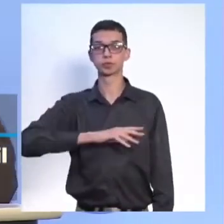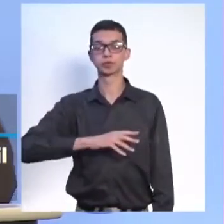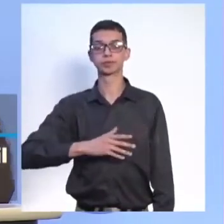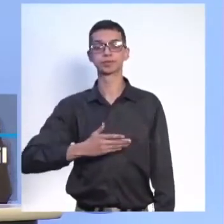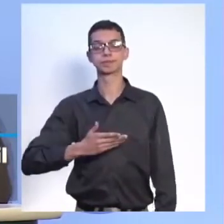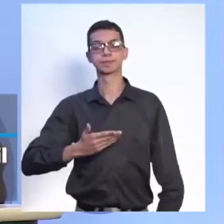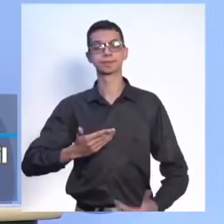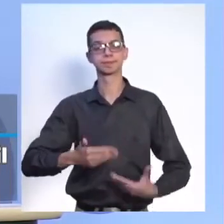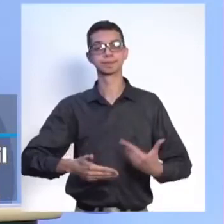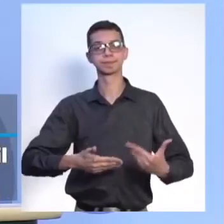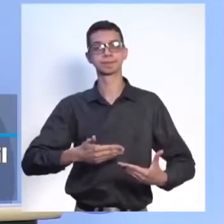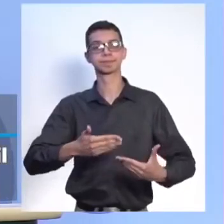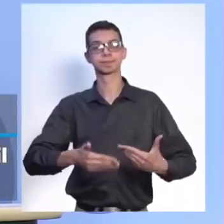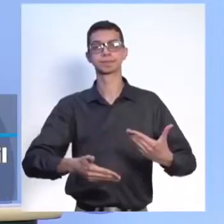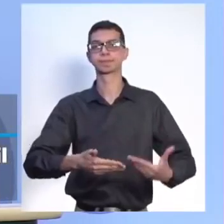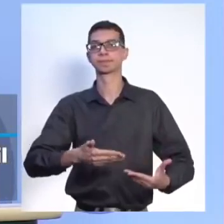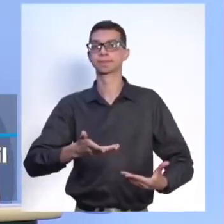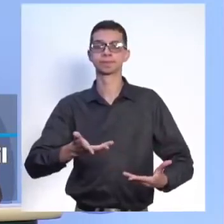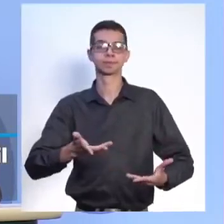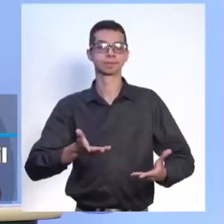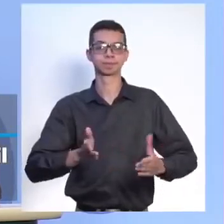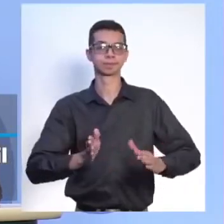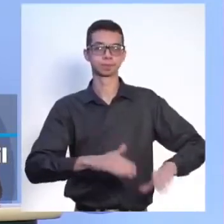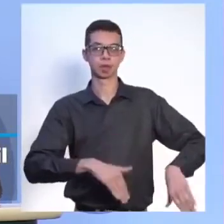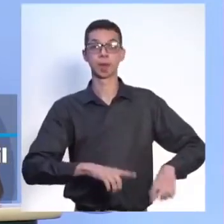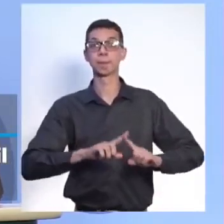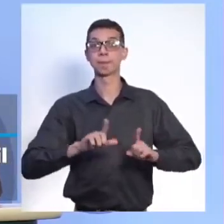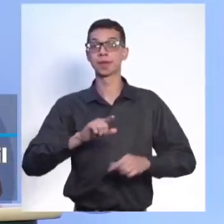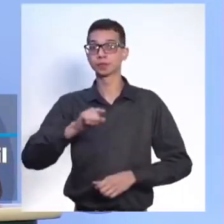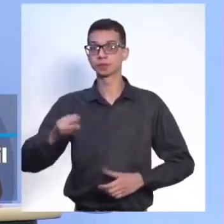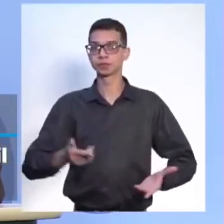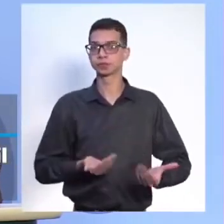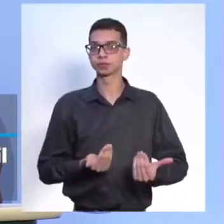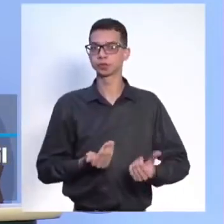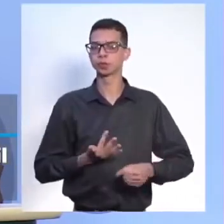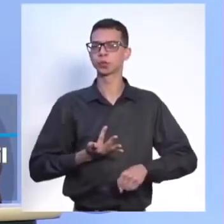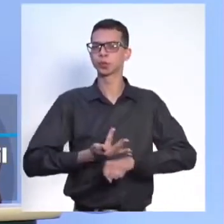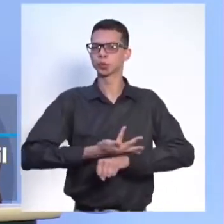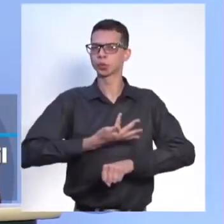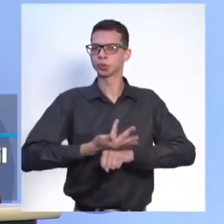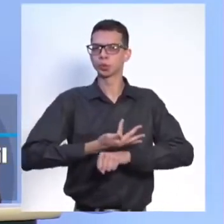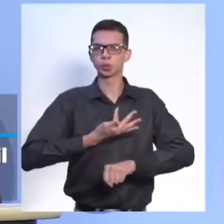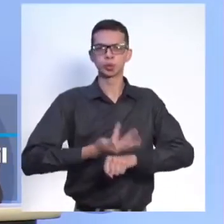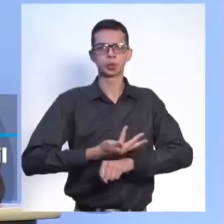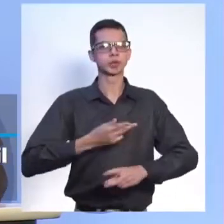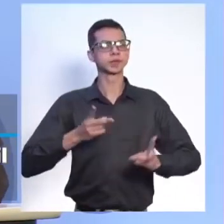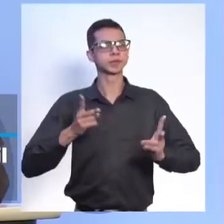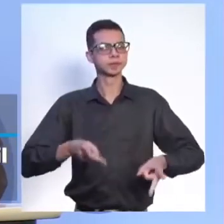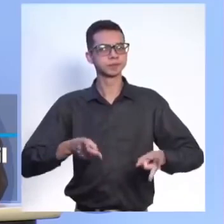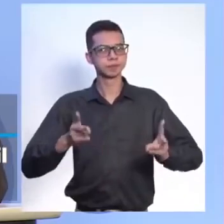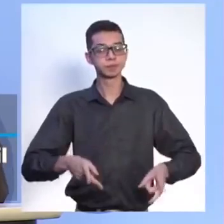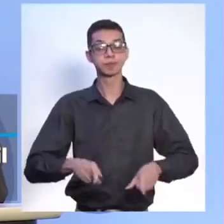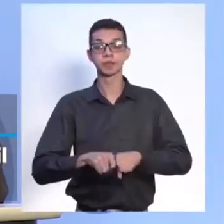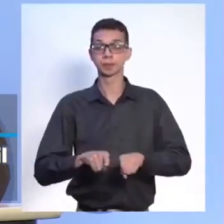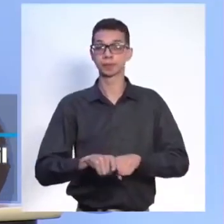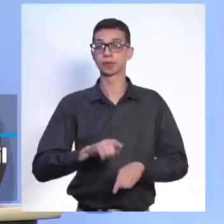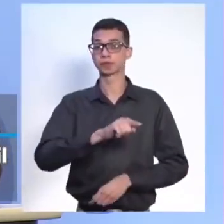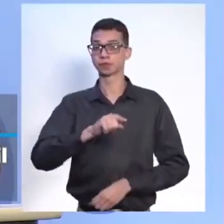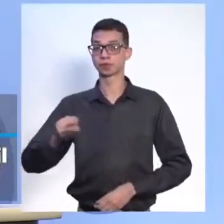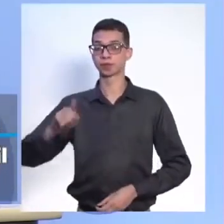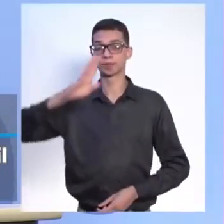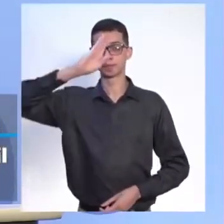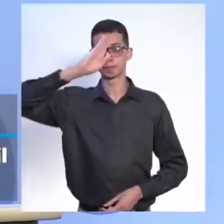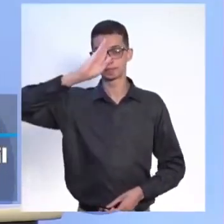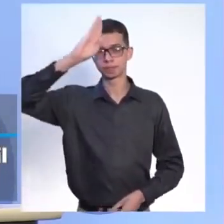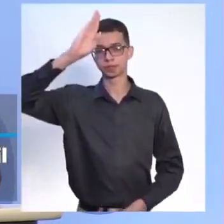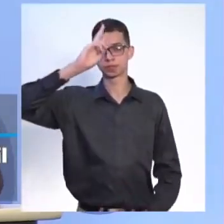vocês, garotada, vocês são a resistência e vocês são também os protagonistas de